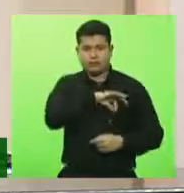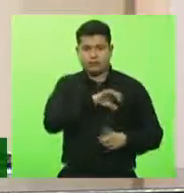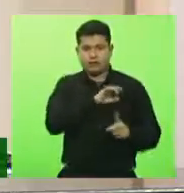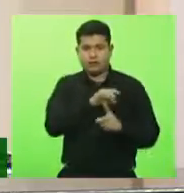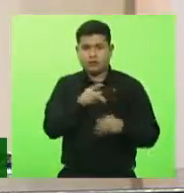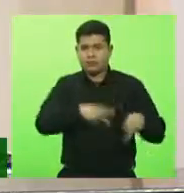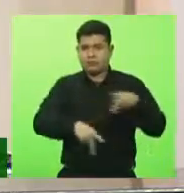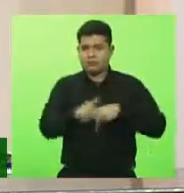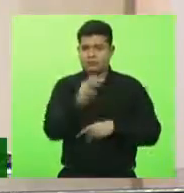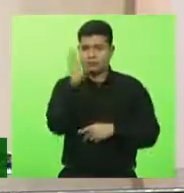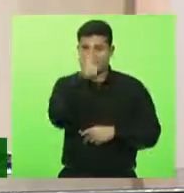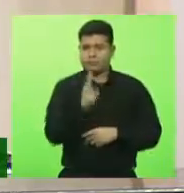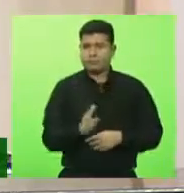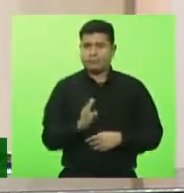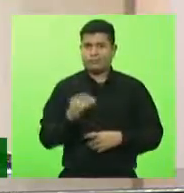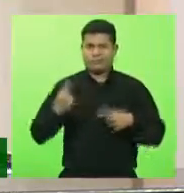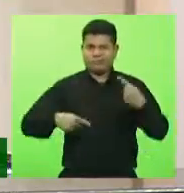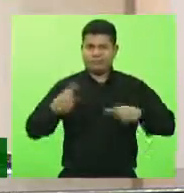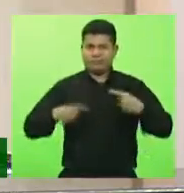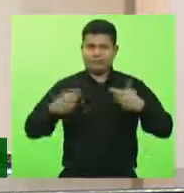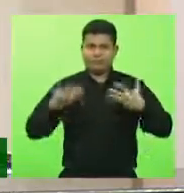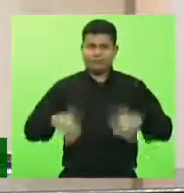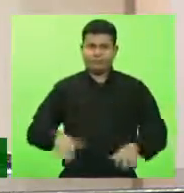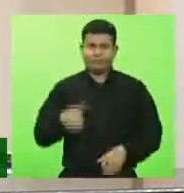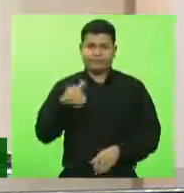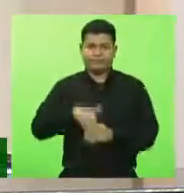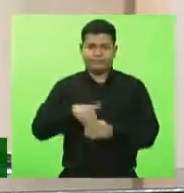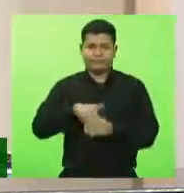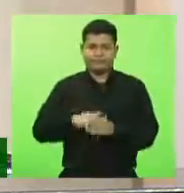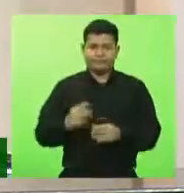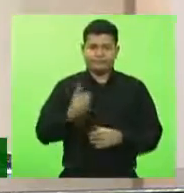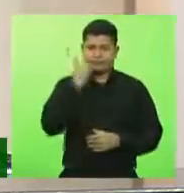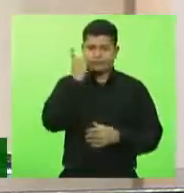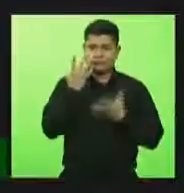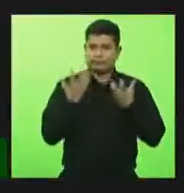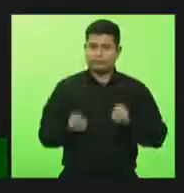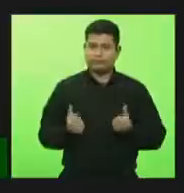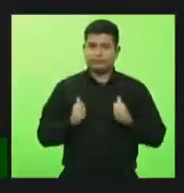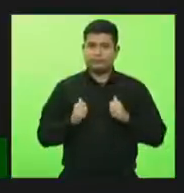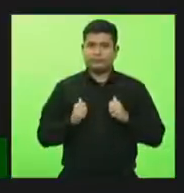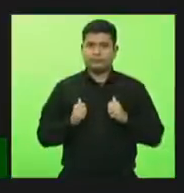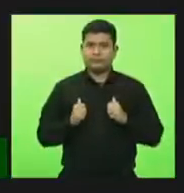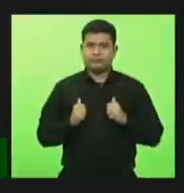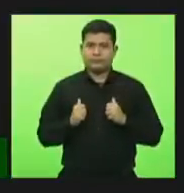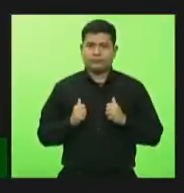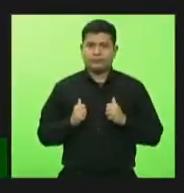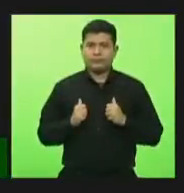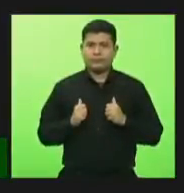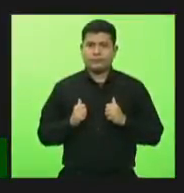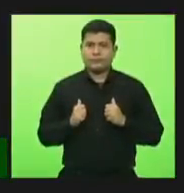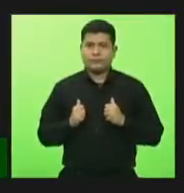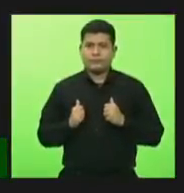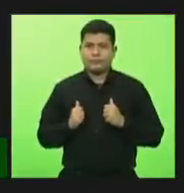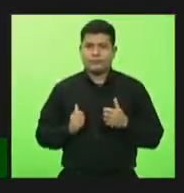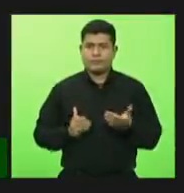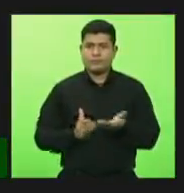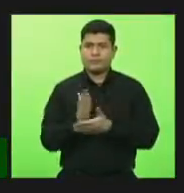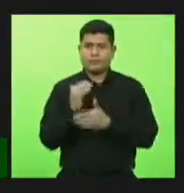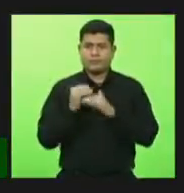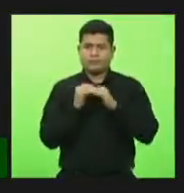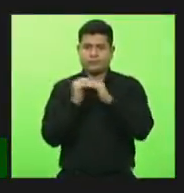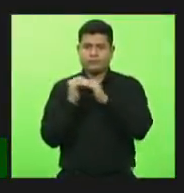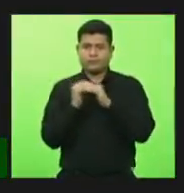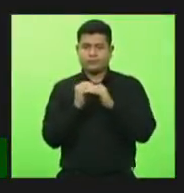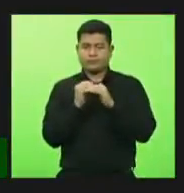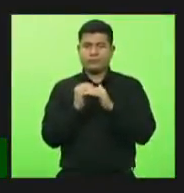em discussão, não havendo quem queira discutir, em votação, deputados que aprovam permaneçam como se encontra, aprovado